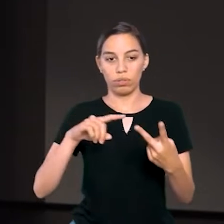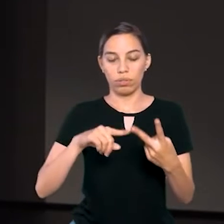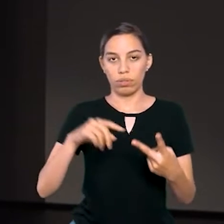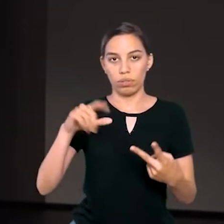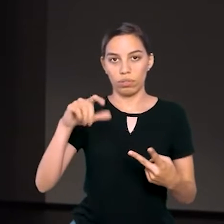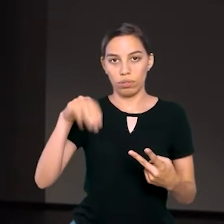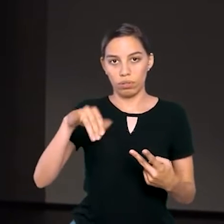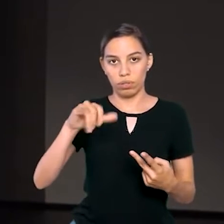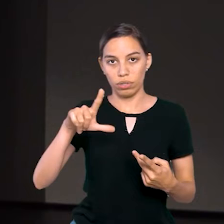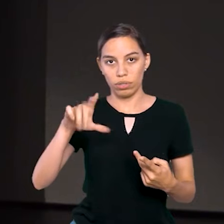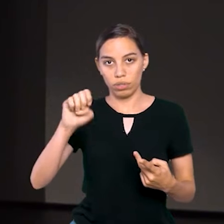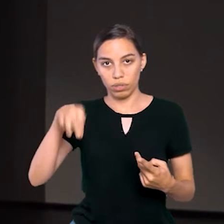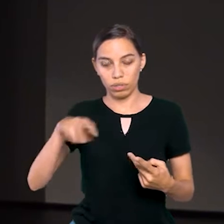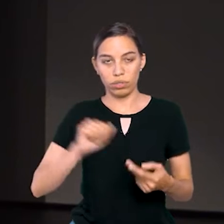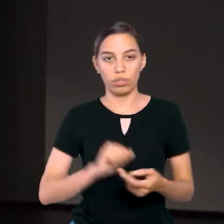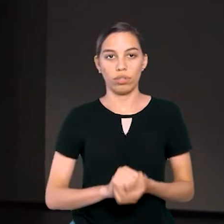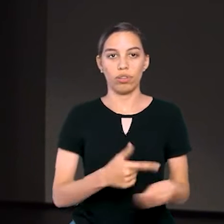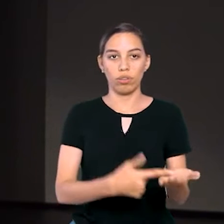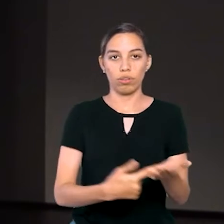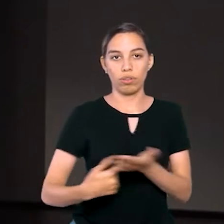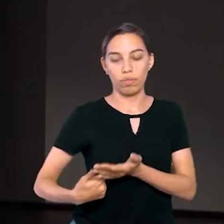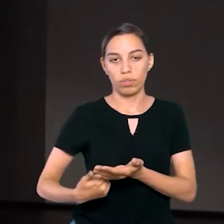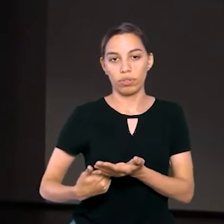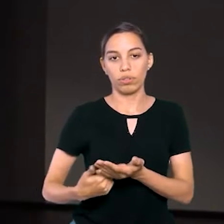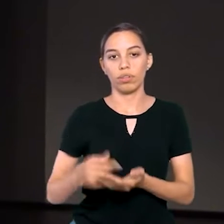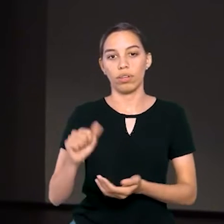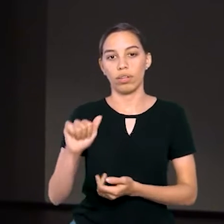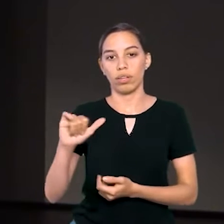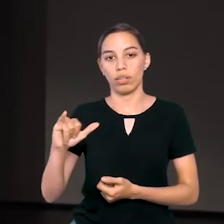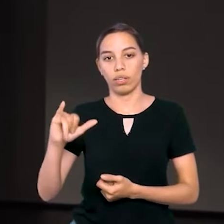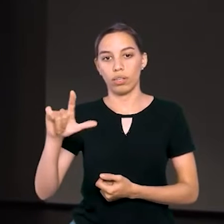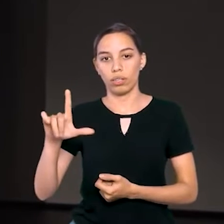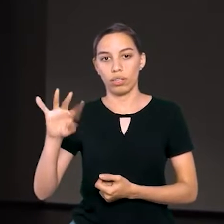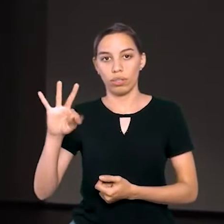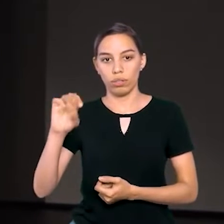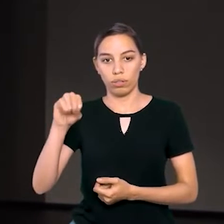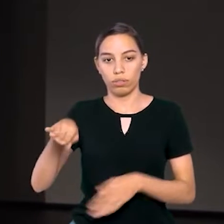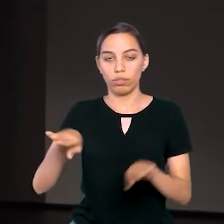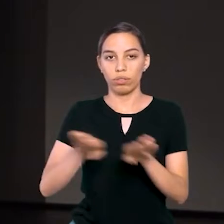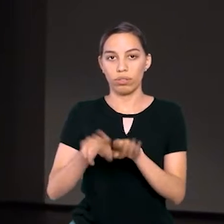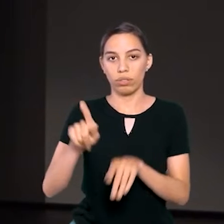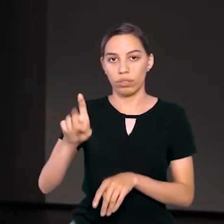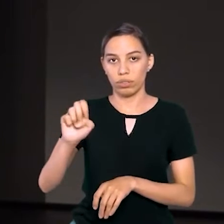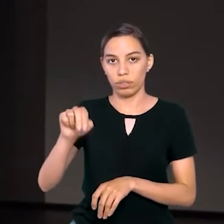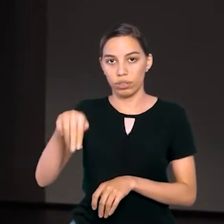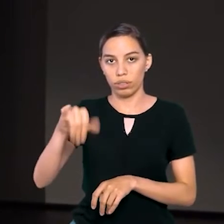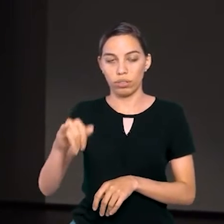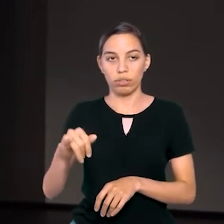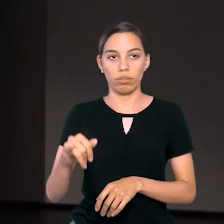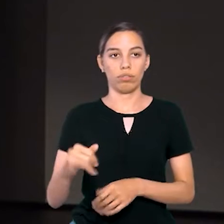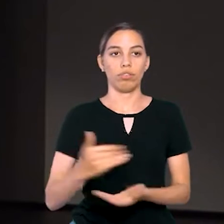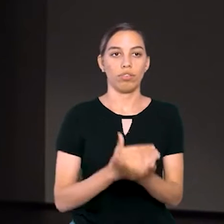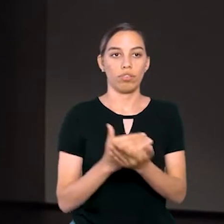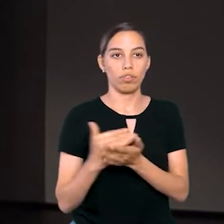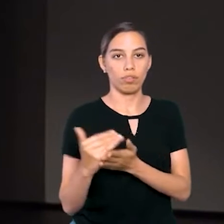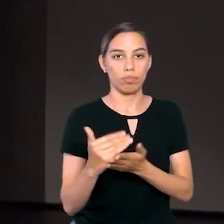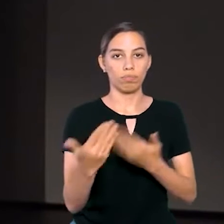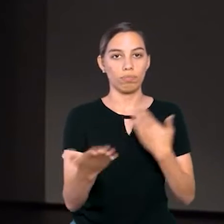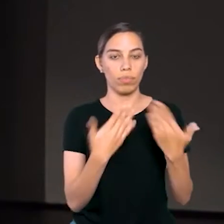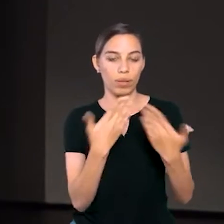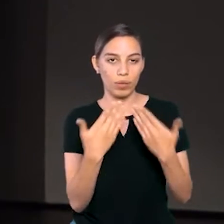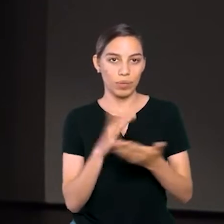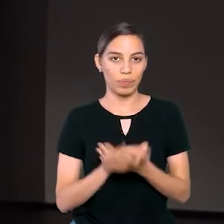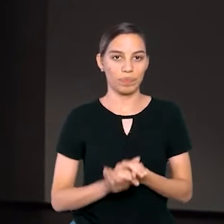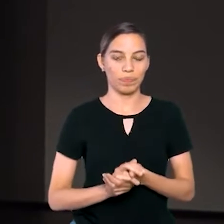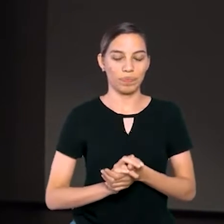dos Santos. Convidamos ao palco Ailton Krenak e Geni Nunes para darmos início ao bate-papo.